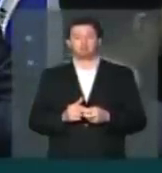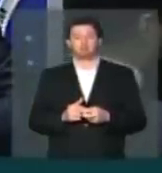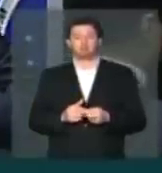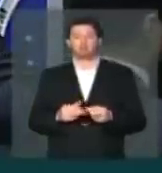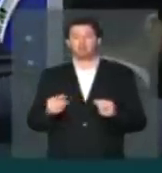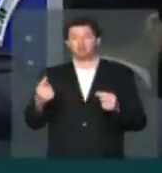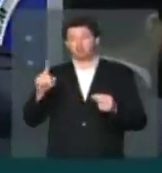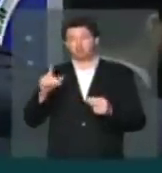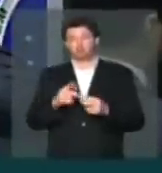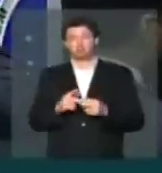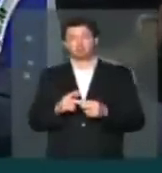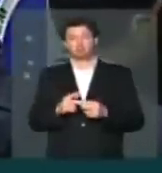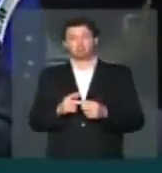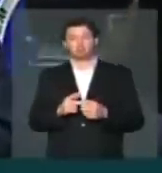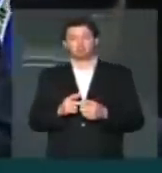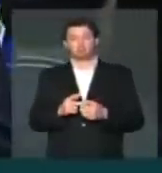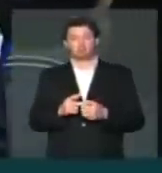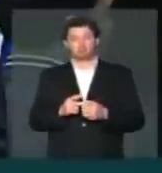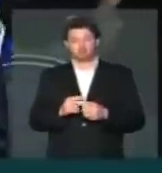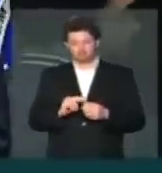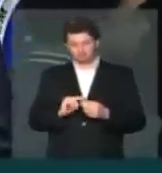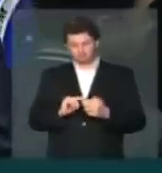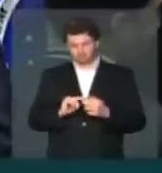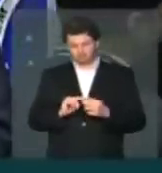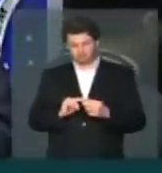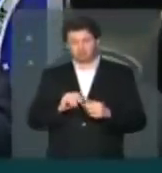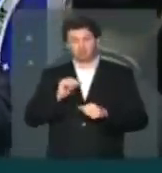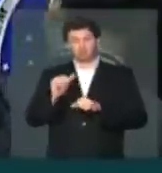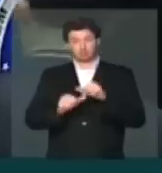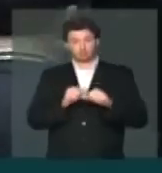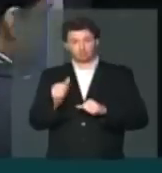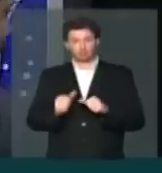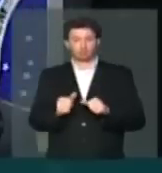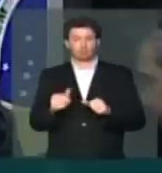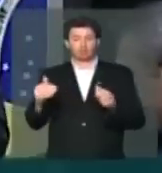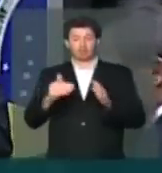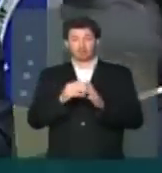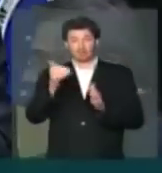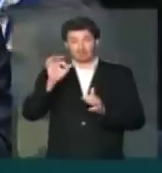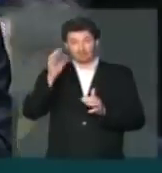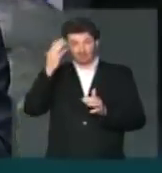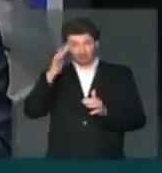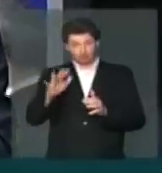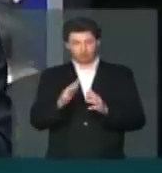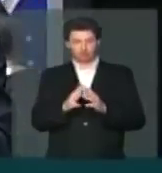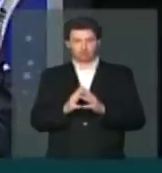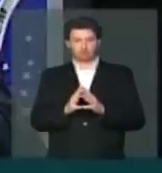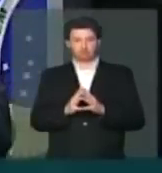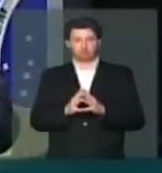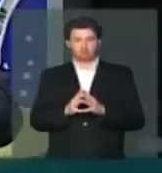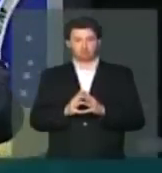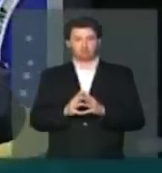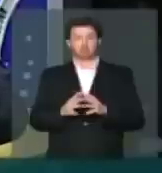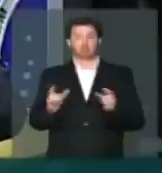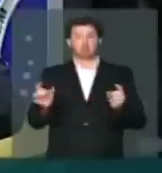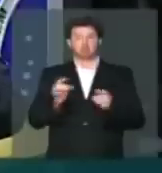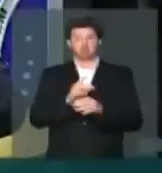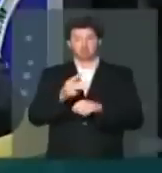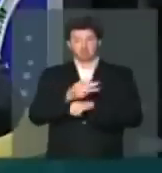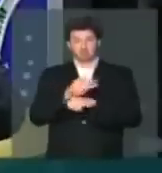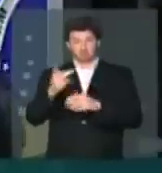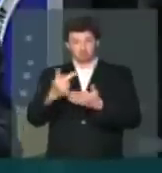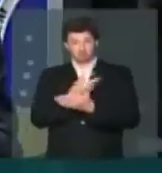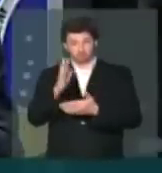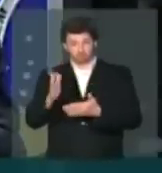a última, então, presidente. Por último, nós fizemos uma alteração que em até 10 dias, depois da